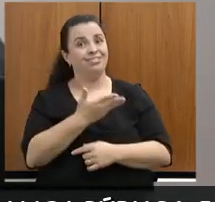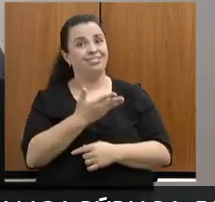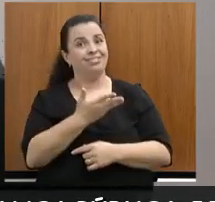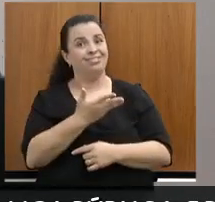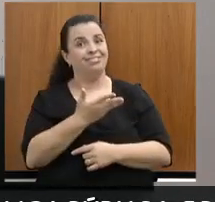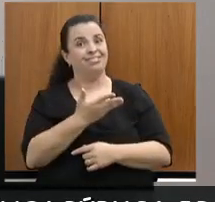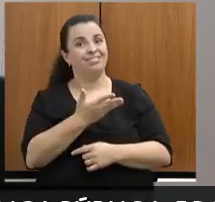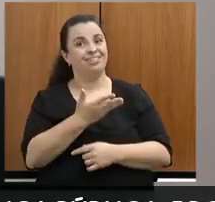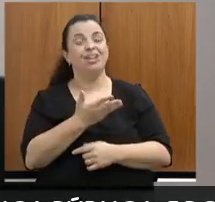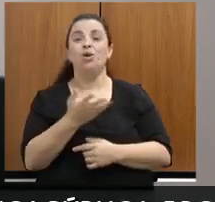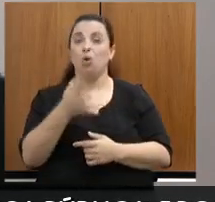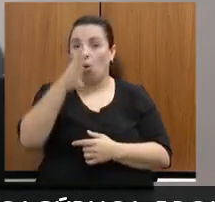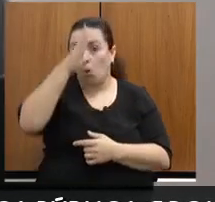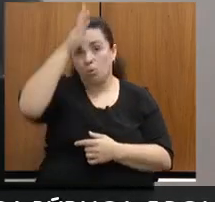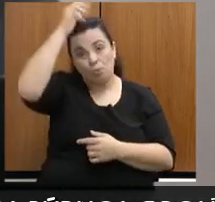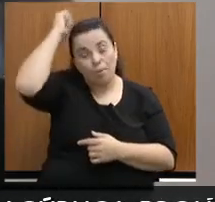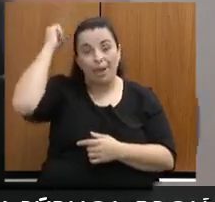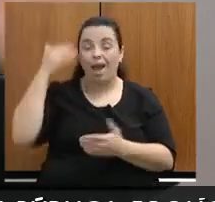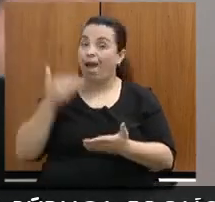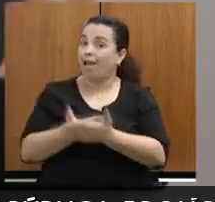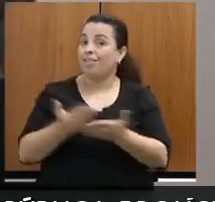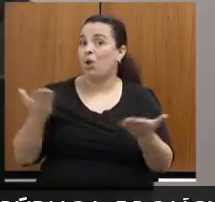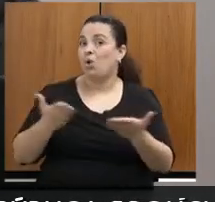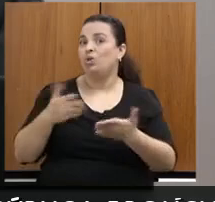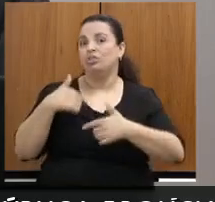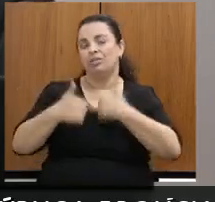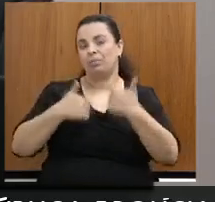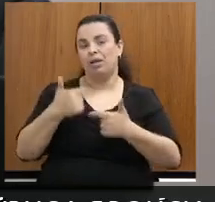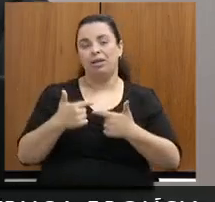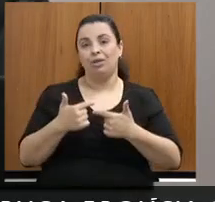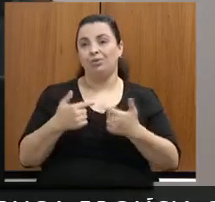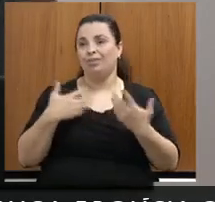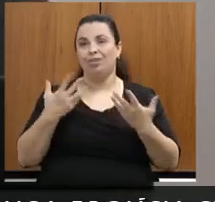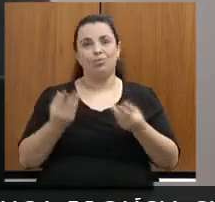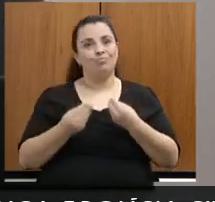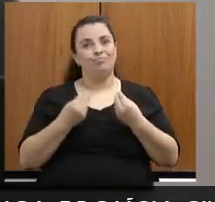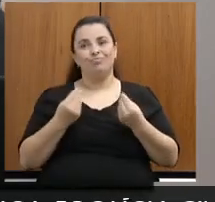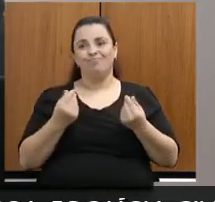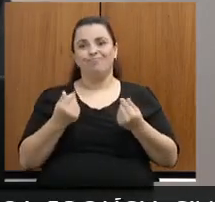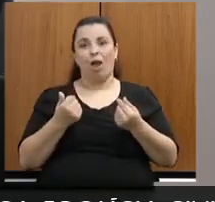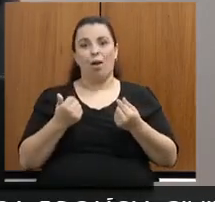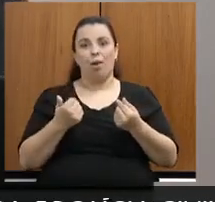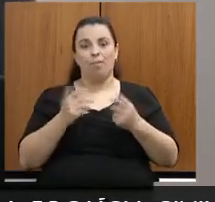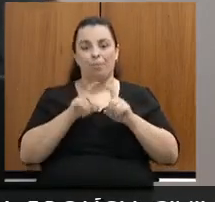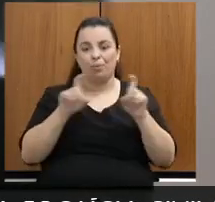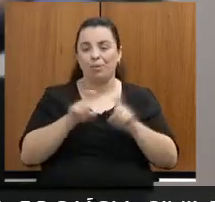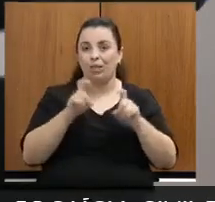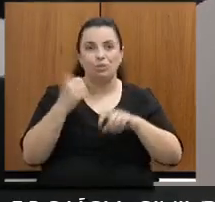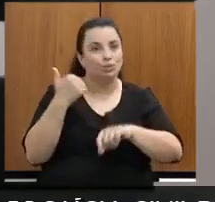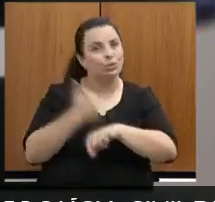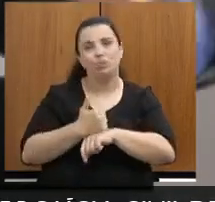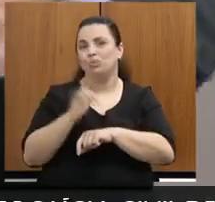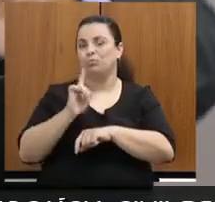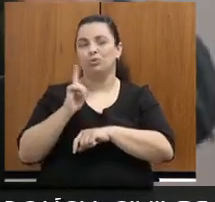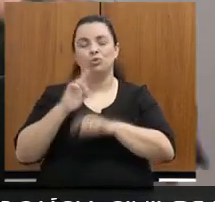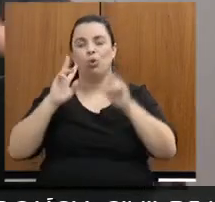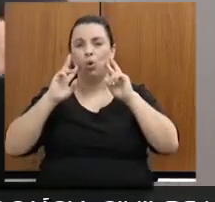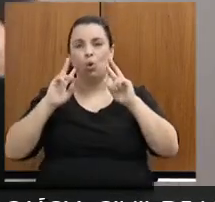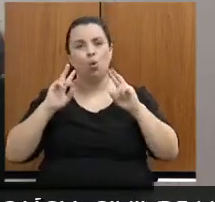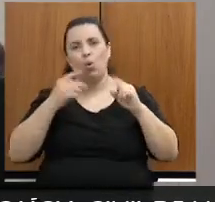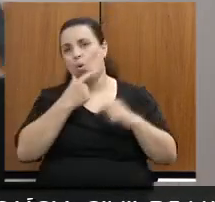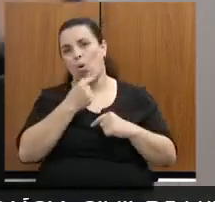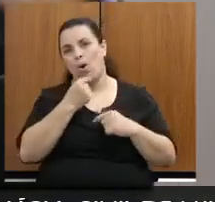é os nossos bombeiros estão lá ou seja nada substitui a ação deles lá então não é o computador não é a tecnologia